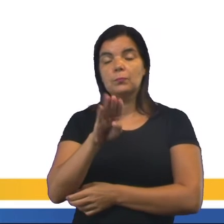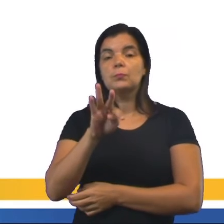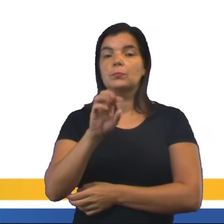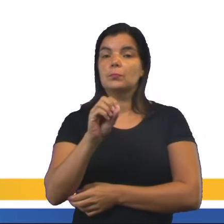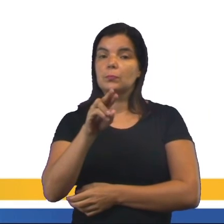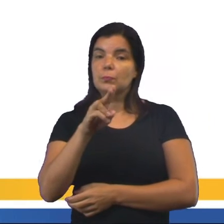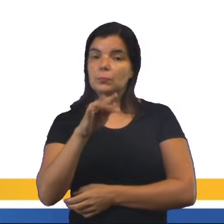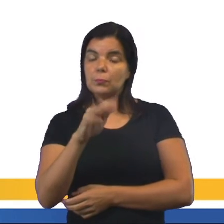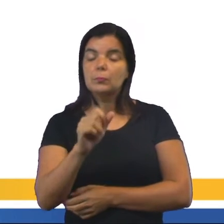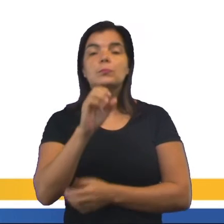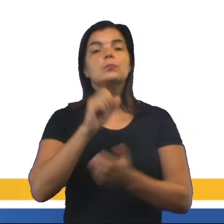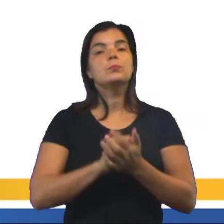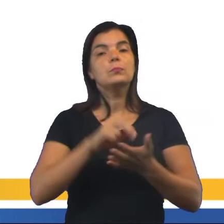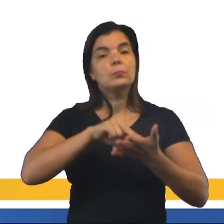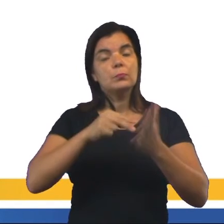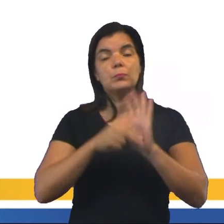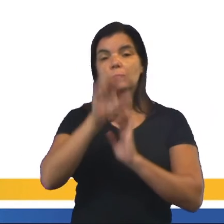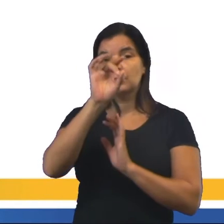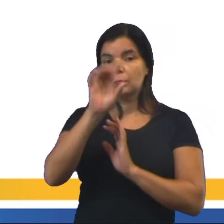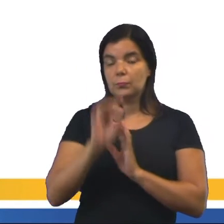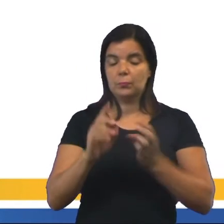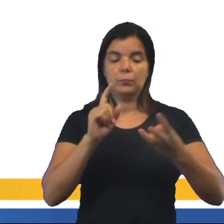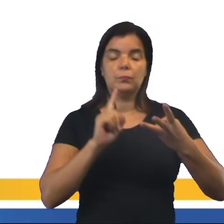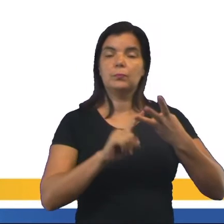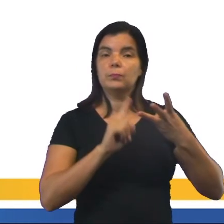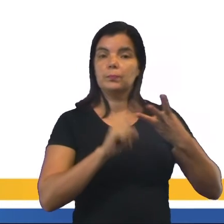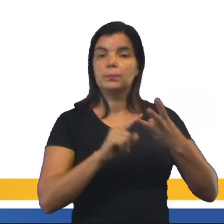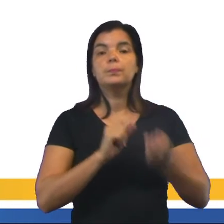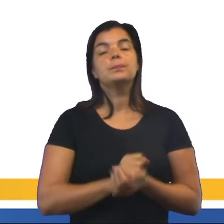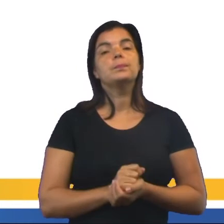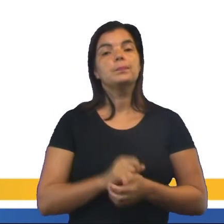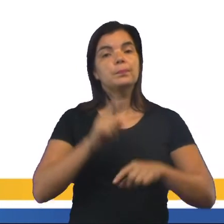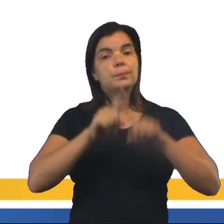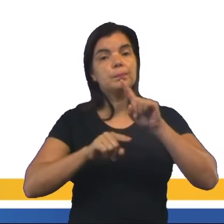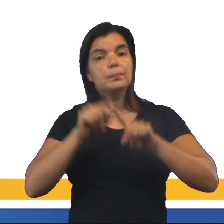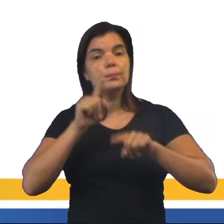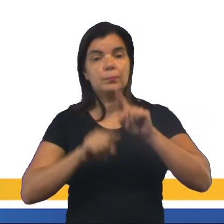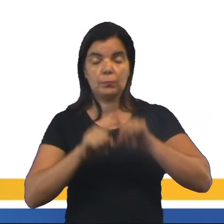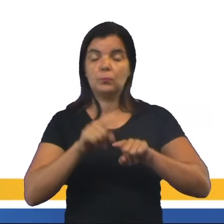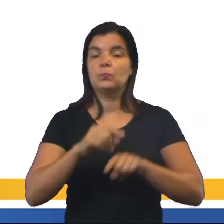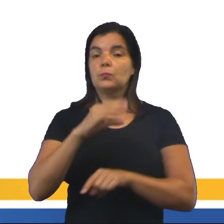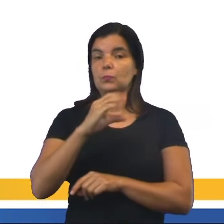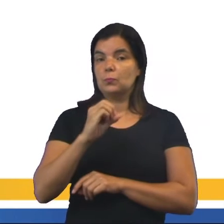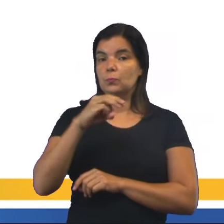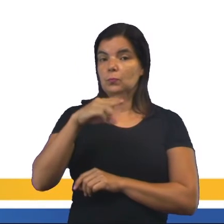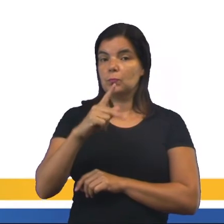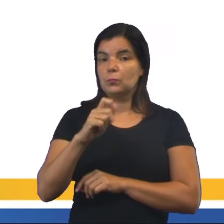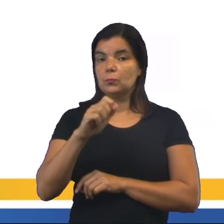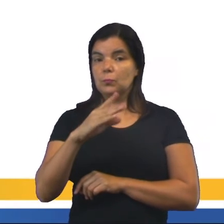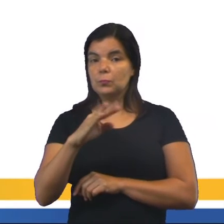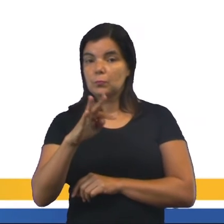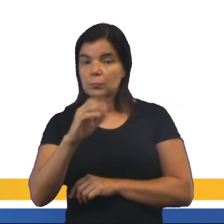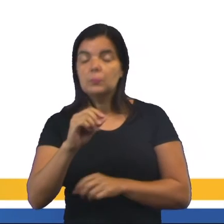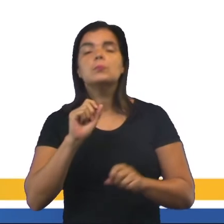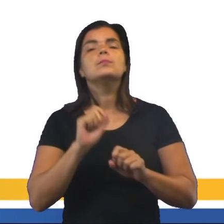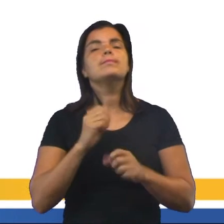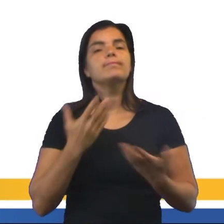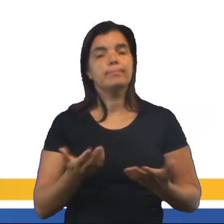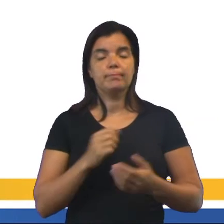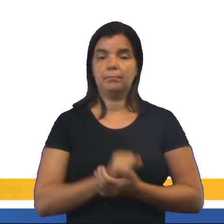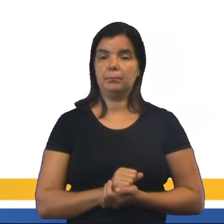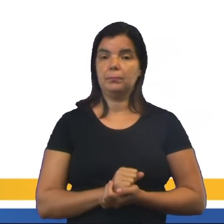um. Terceiro passo, faça um material compacto. O mapa mental deverá